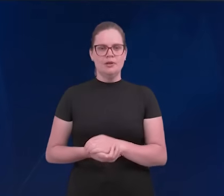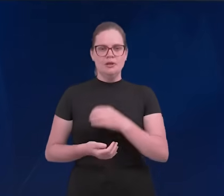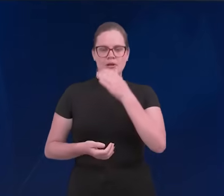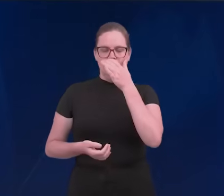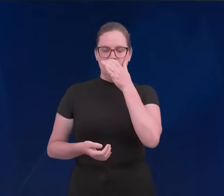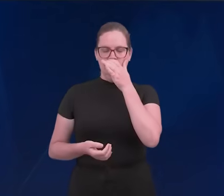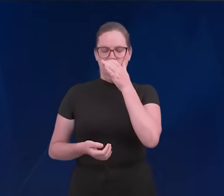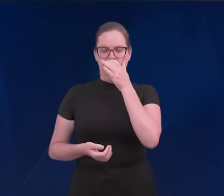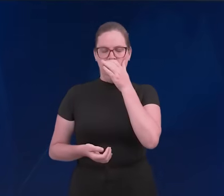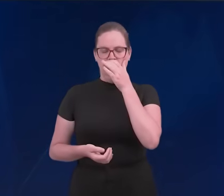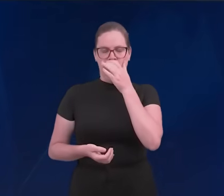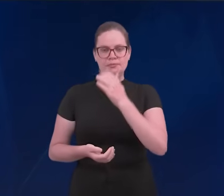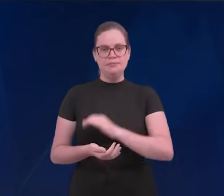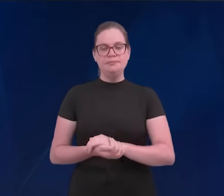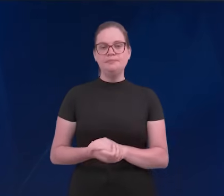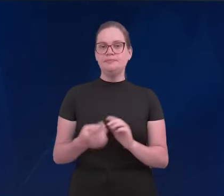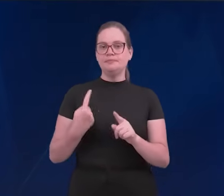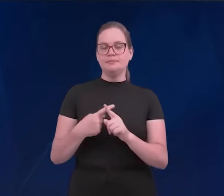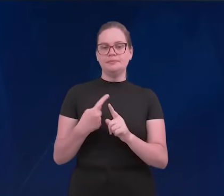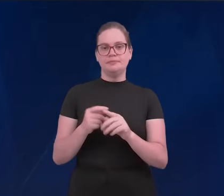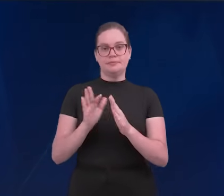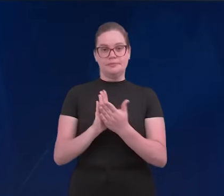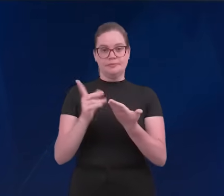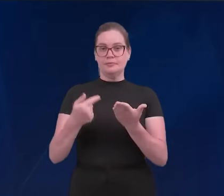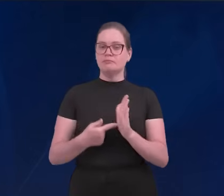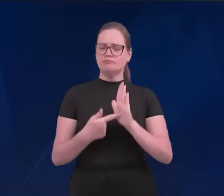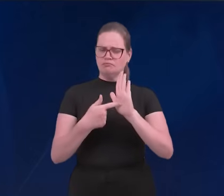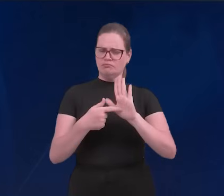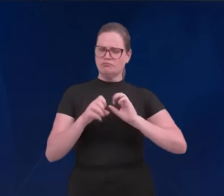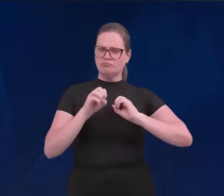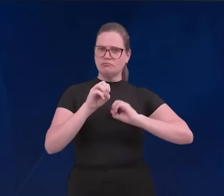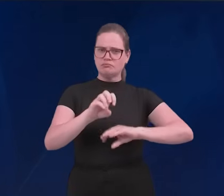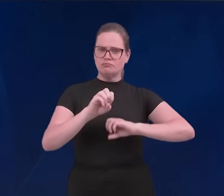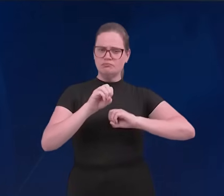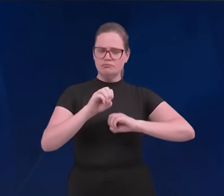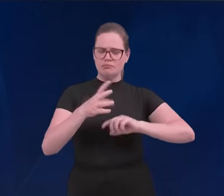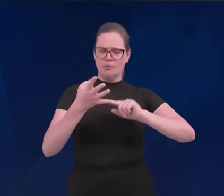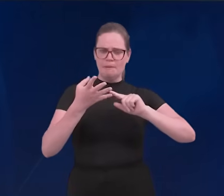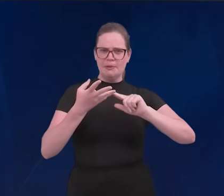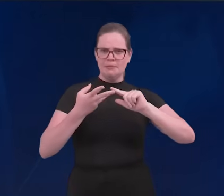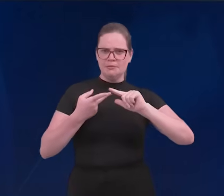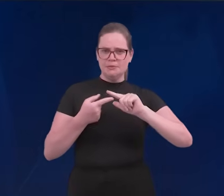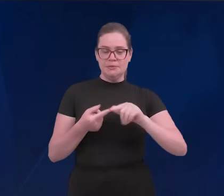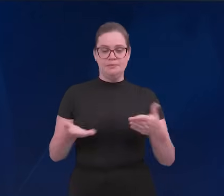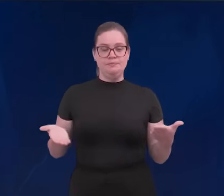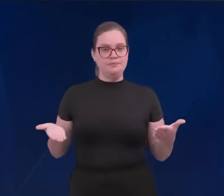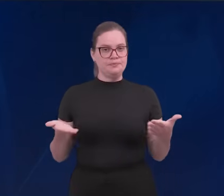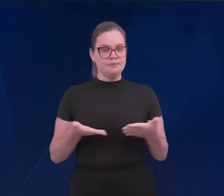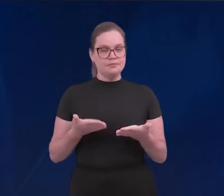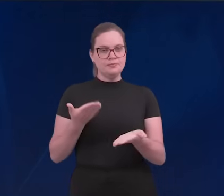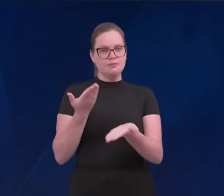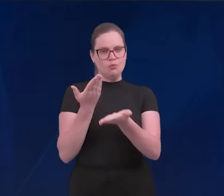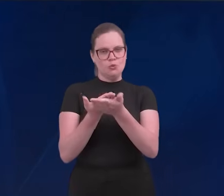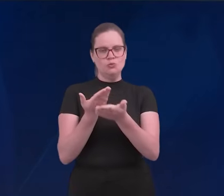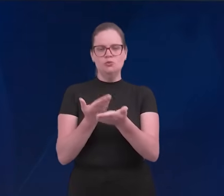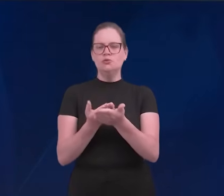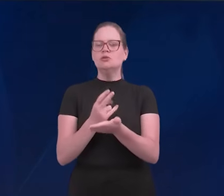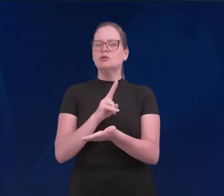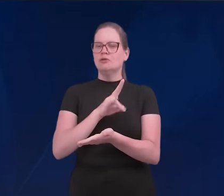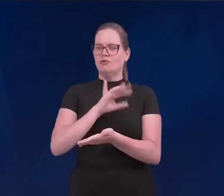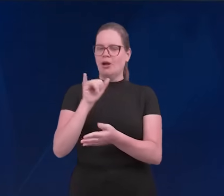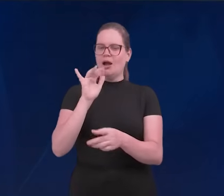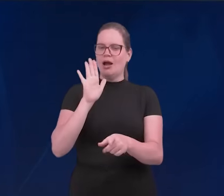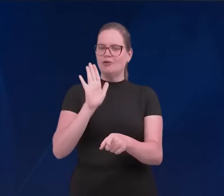Ela nos ensina, sem dúvida, e esse estudo contribuirá positivamente para que